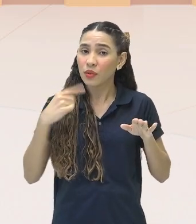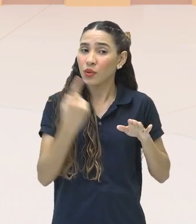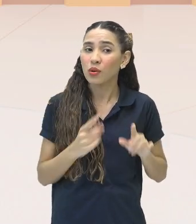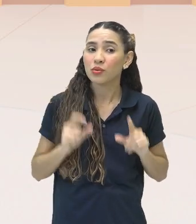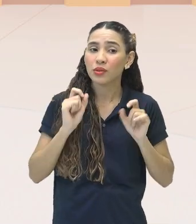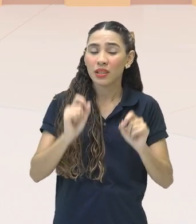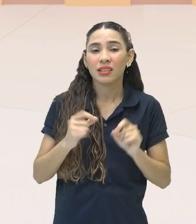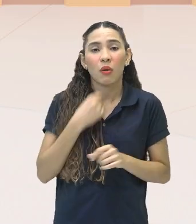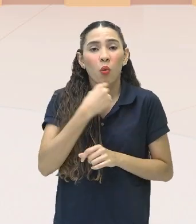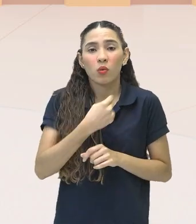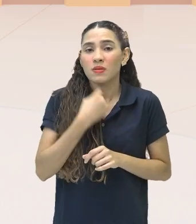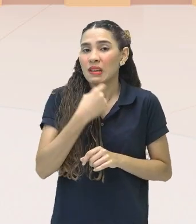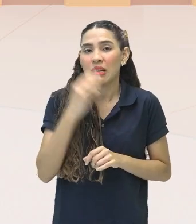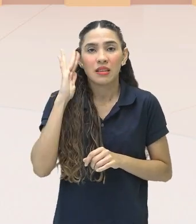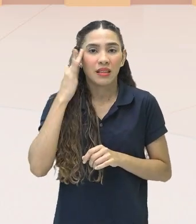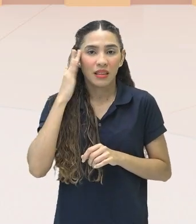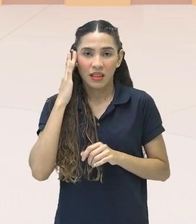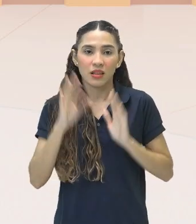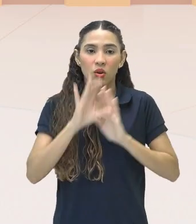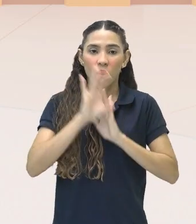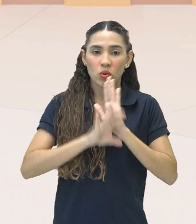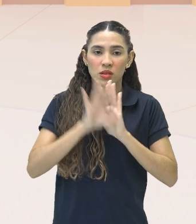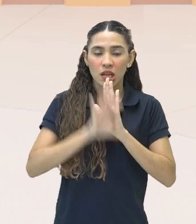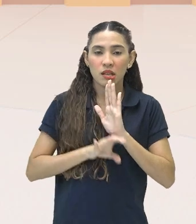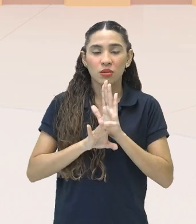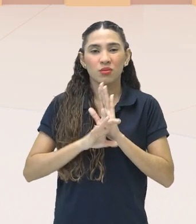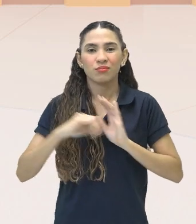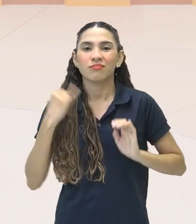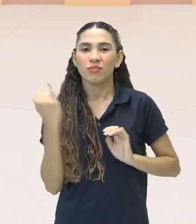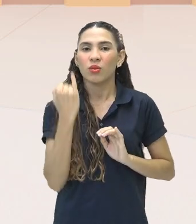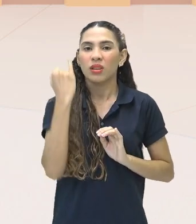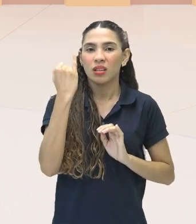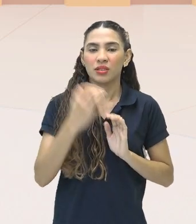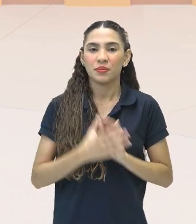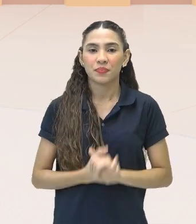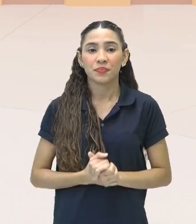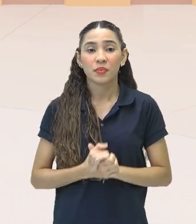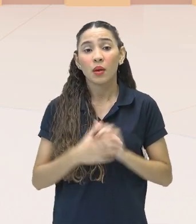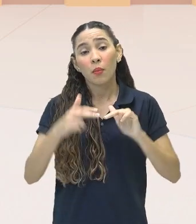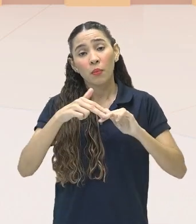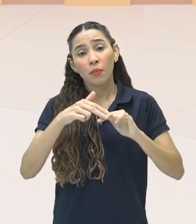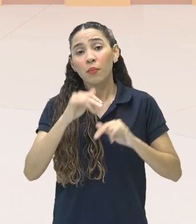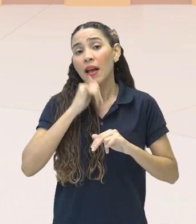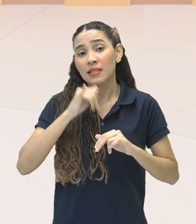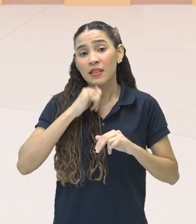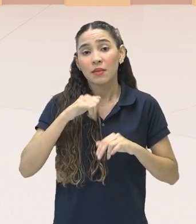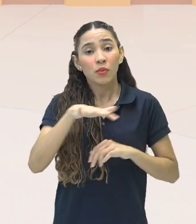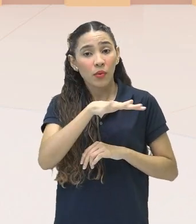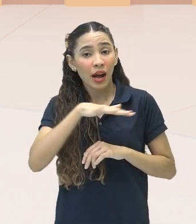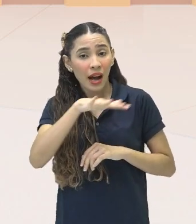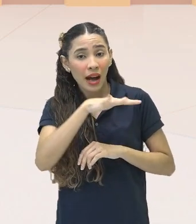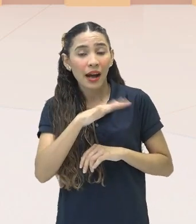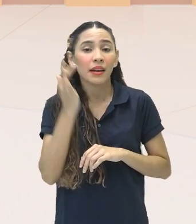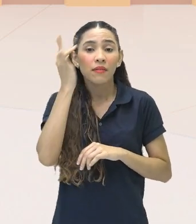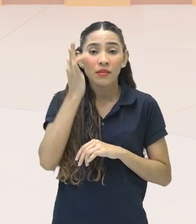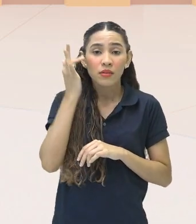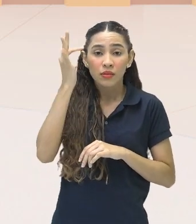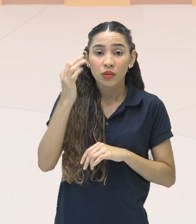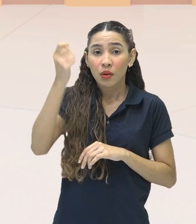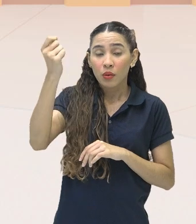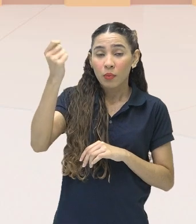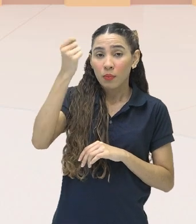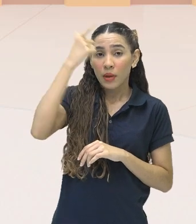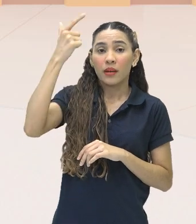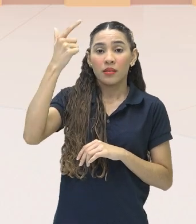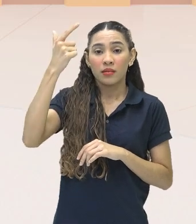acaba não entendendo esse conceito tão importante. Por exemplo, pelo meio do campo filosófico